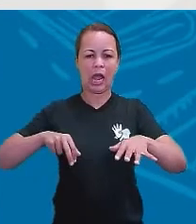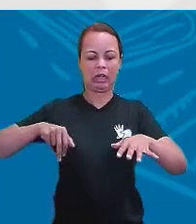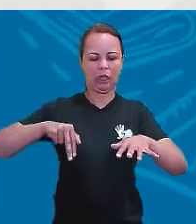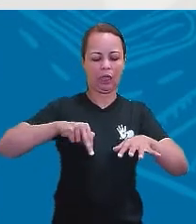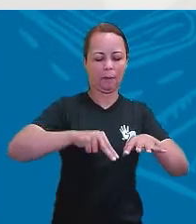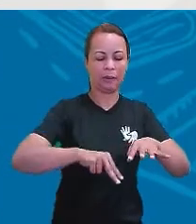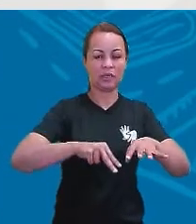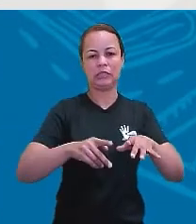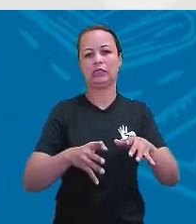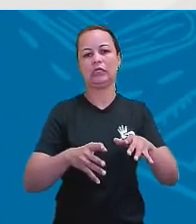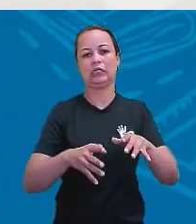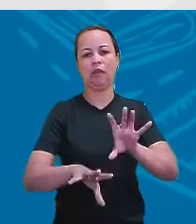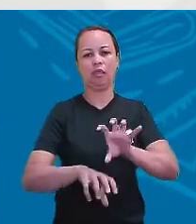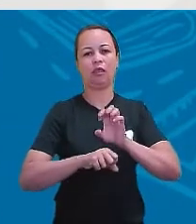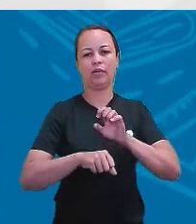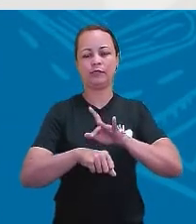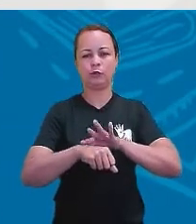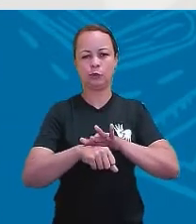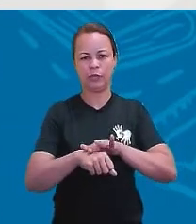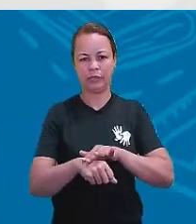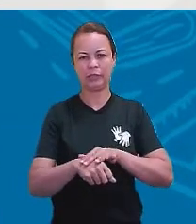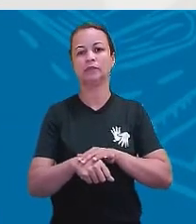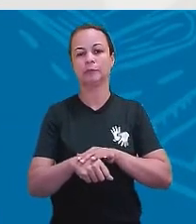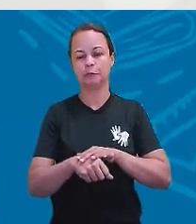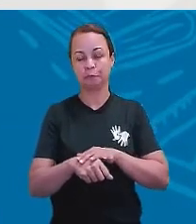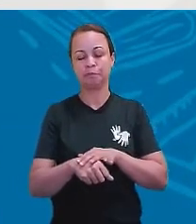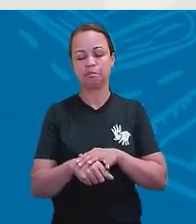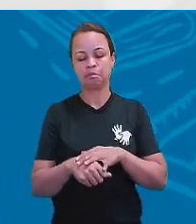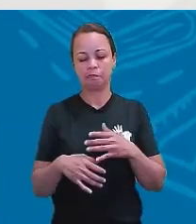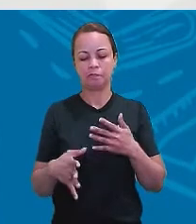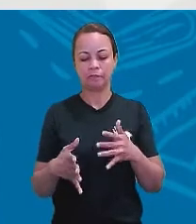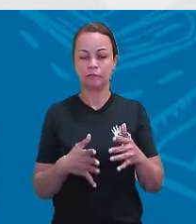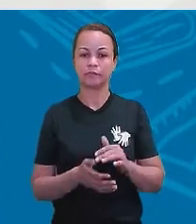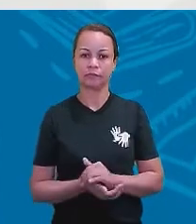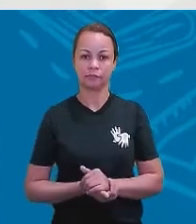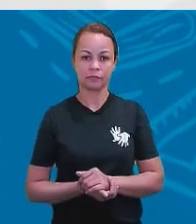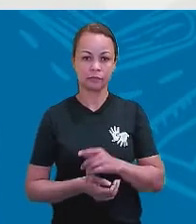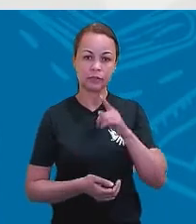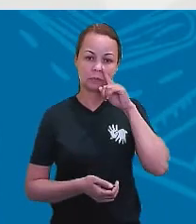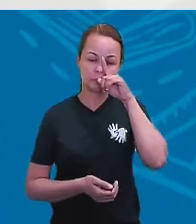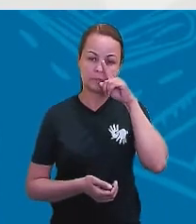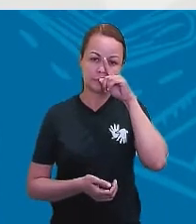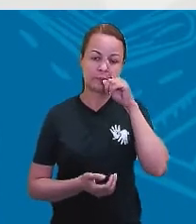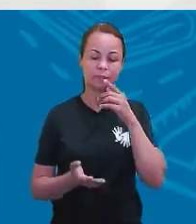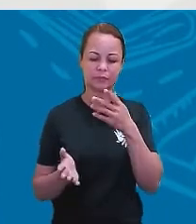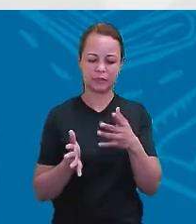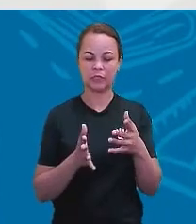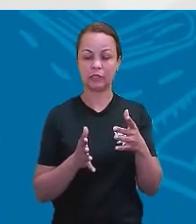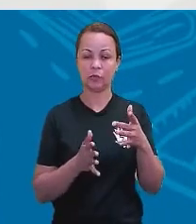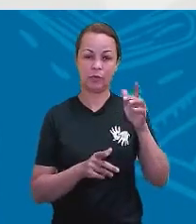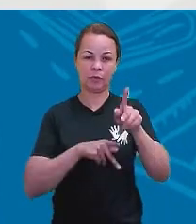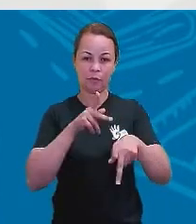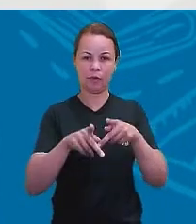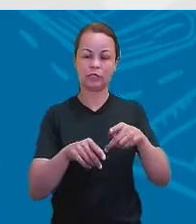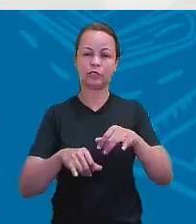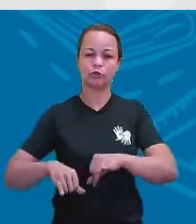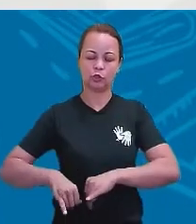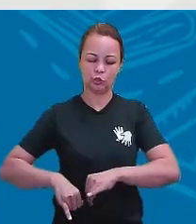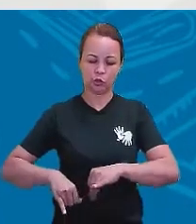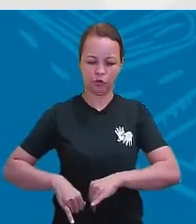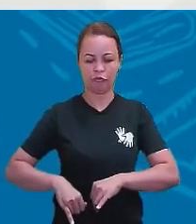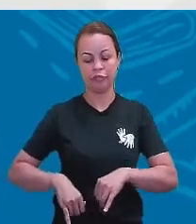leptospirose, né, e várias doenças que podem ser, né, que a população pode sofrer, né,